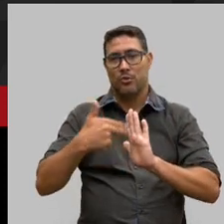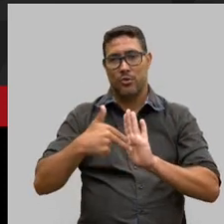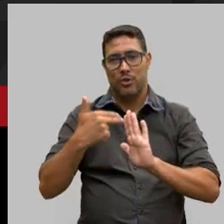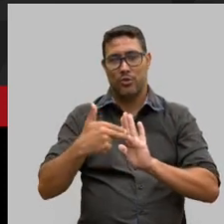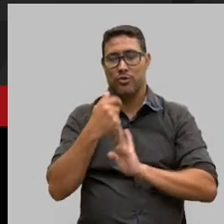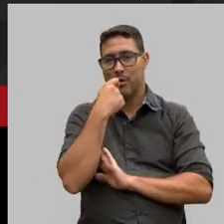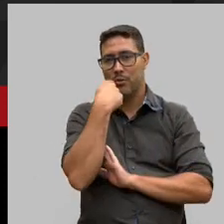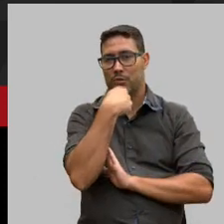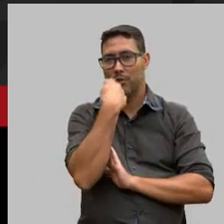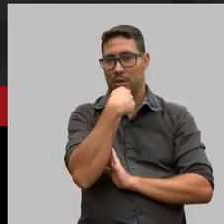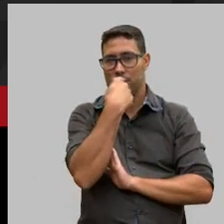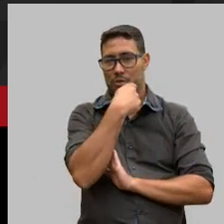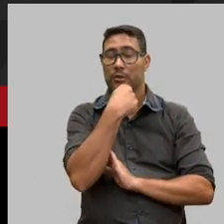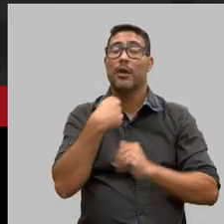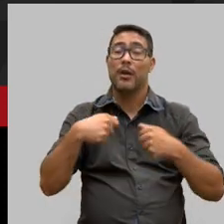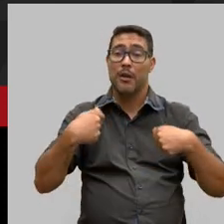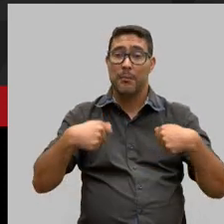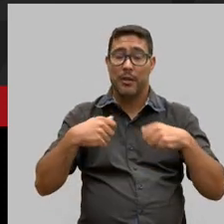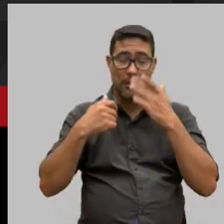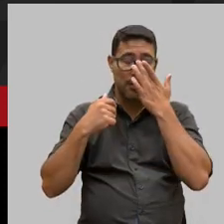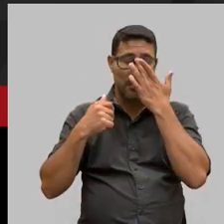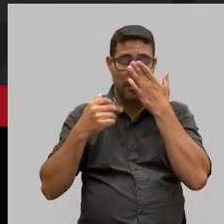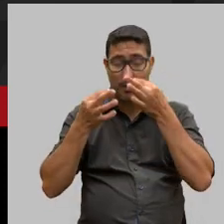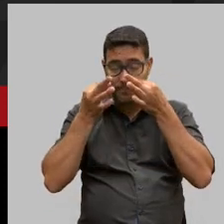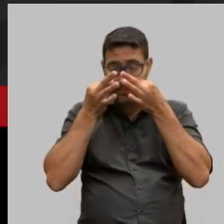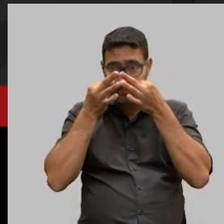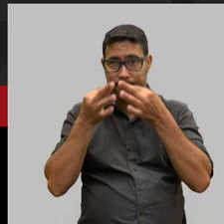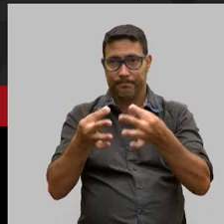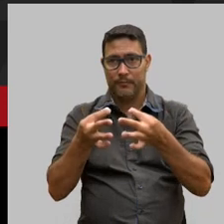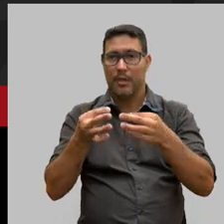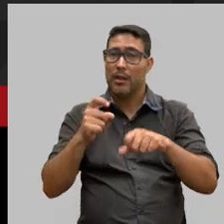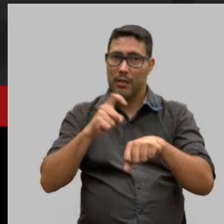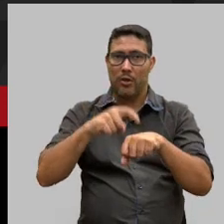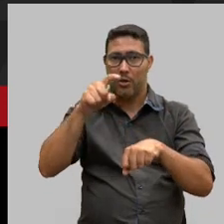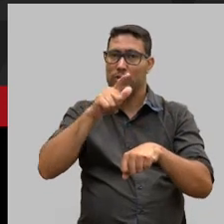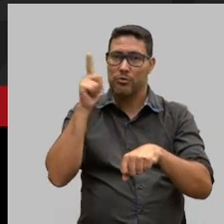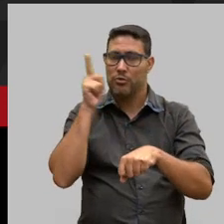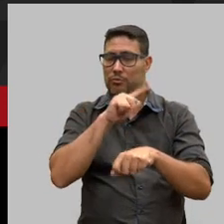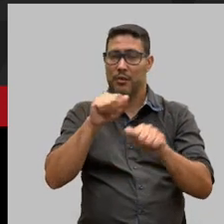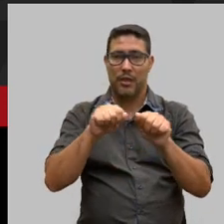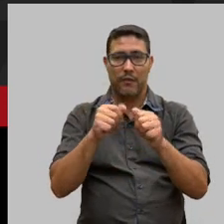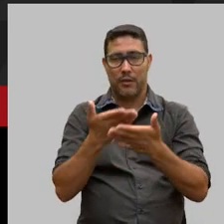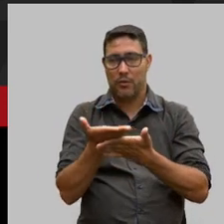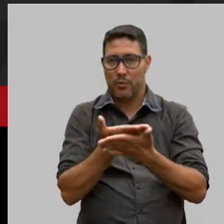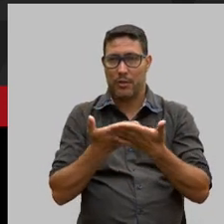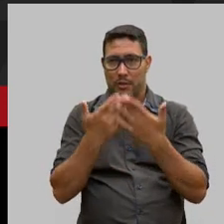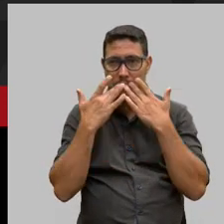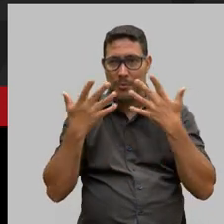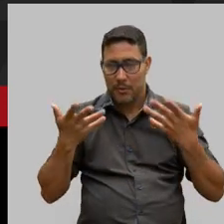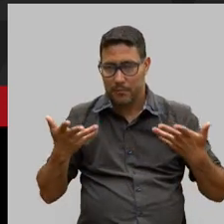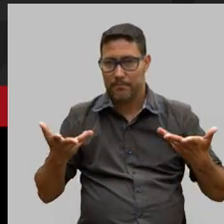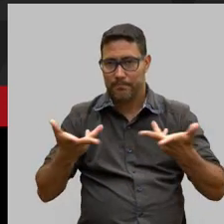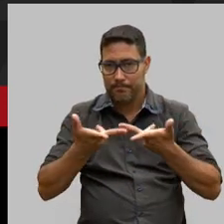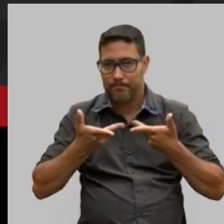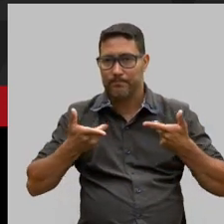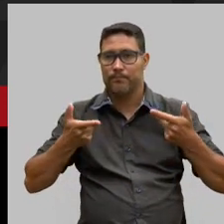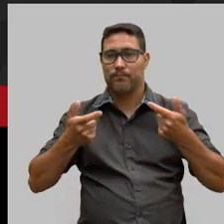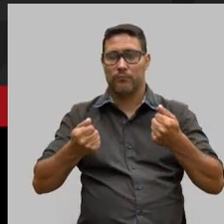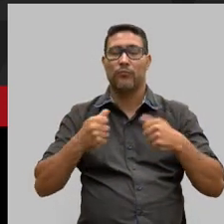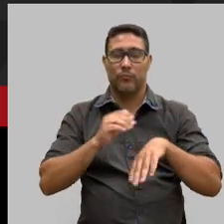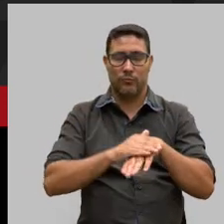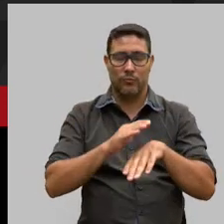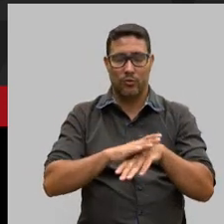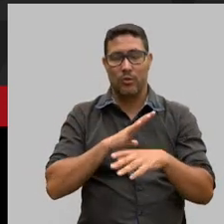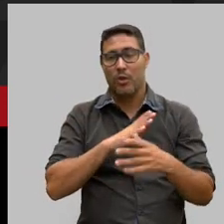Eh precisa ficar atento na busca né do Sucesso pro atendimento Clínico né do paciente com autismo se